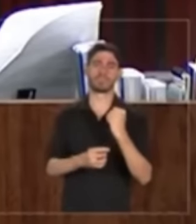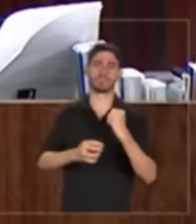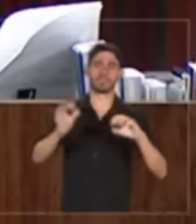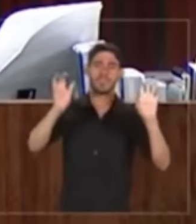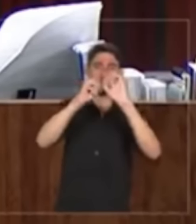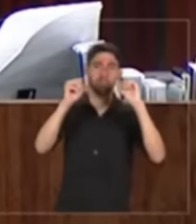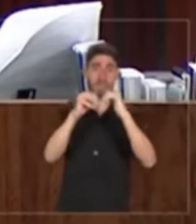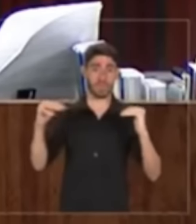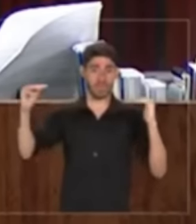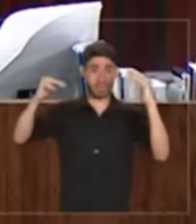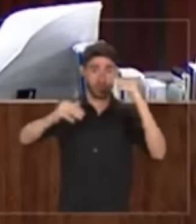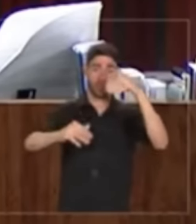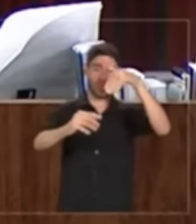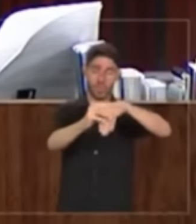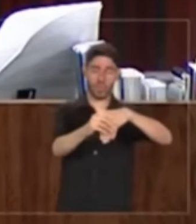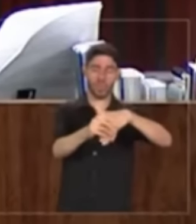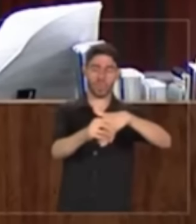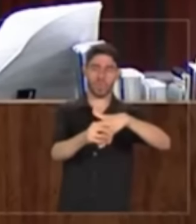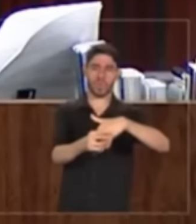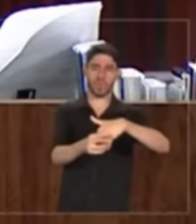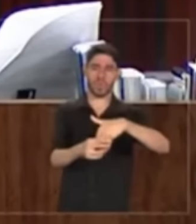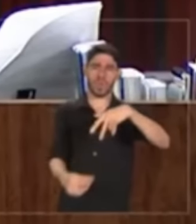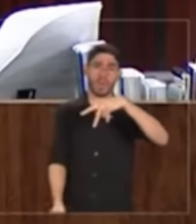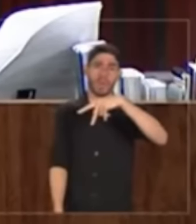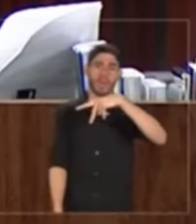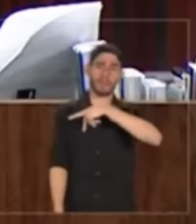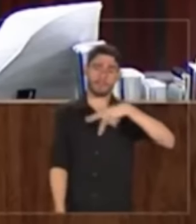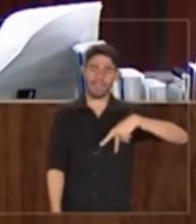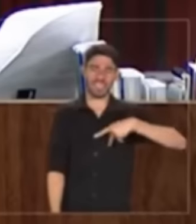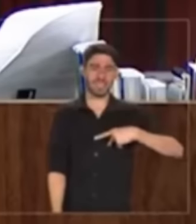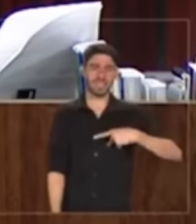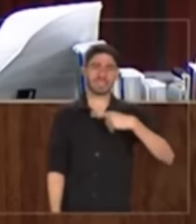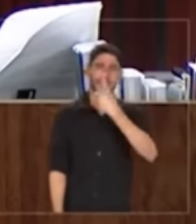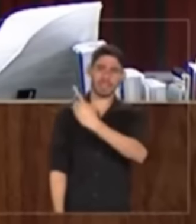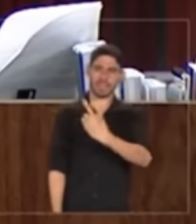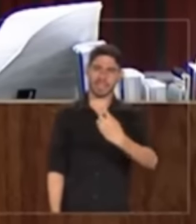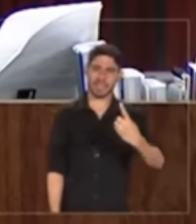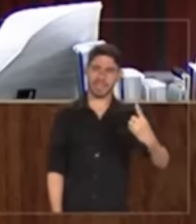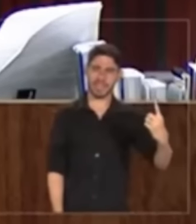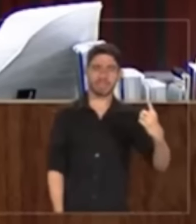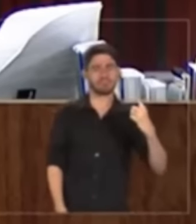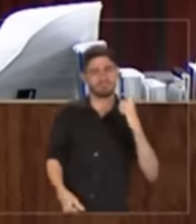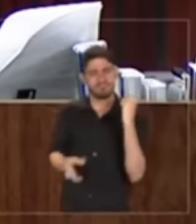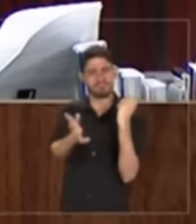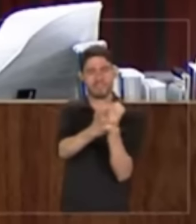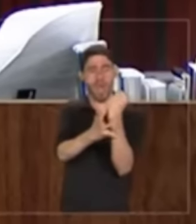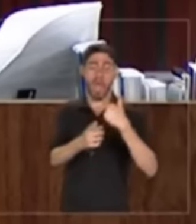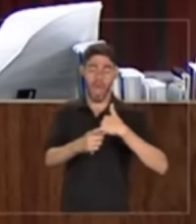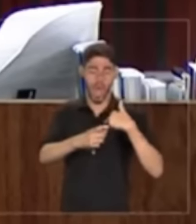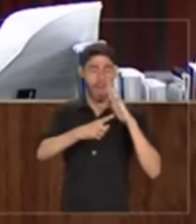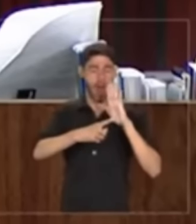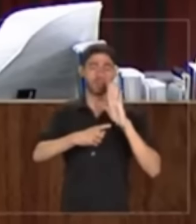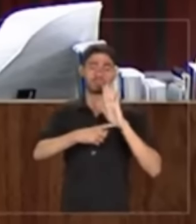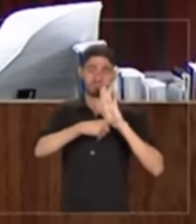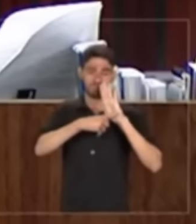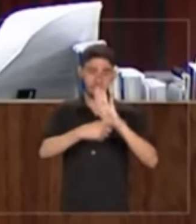Superior Eleitoral em cada presidência vem deixando e eu pde contribuir com isso nesses